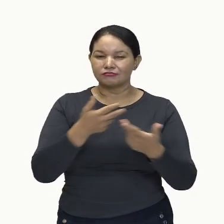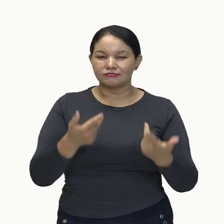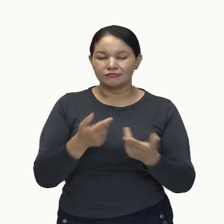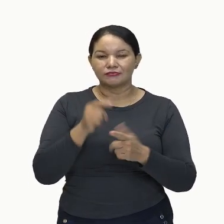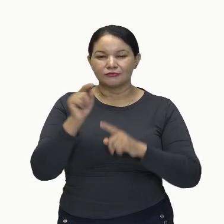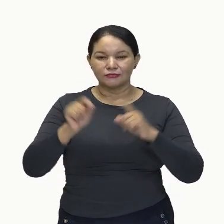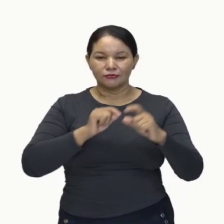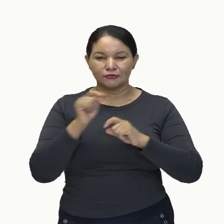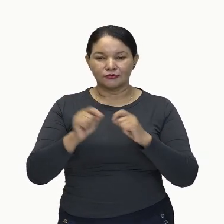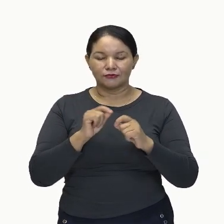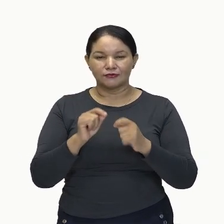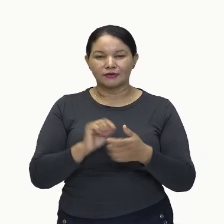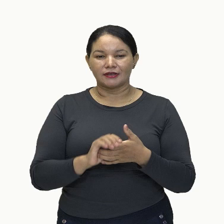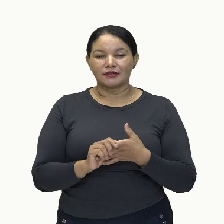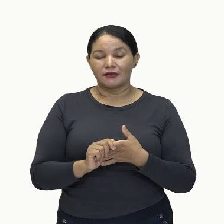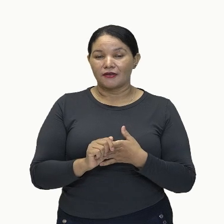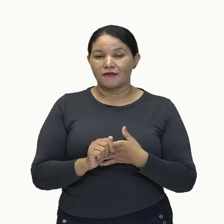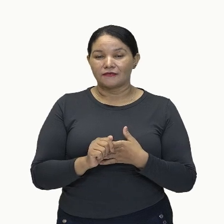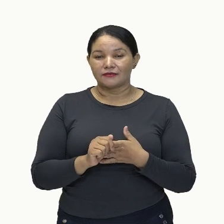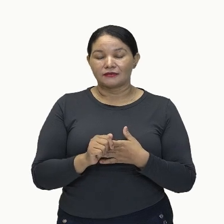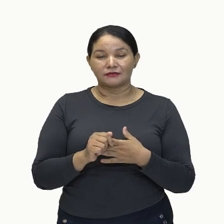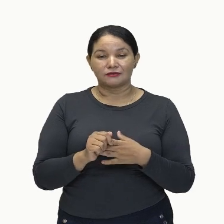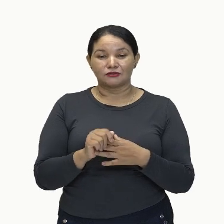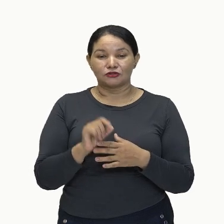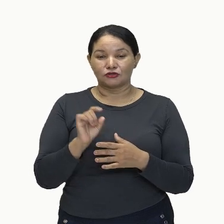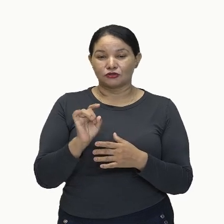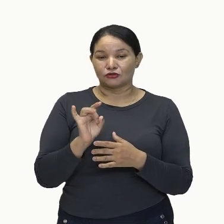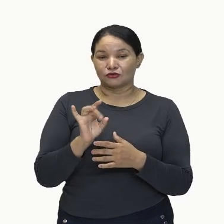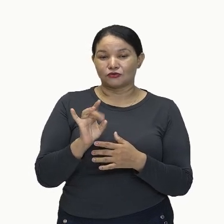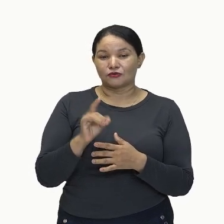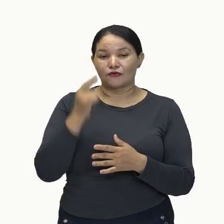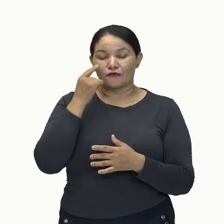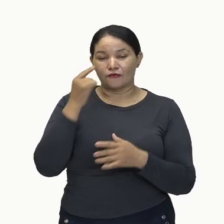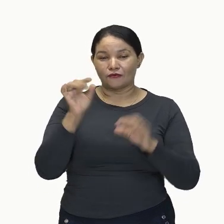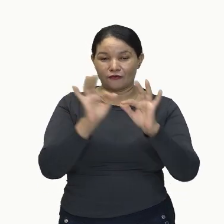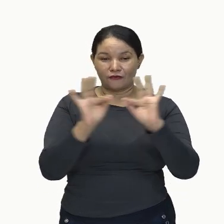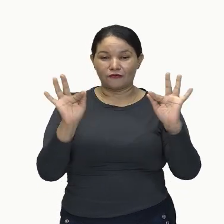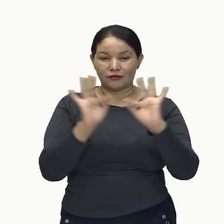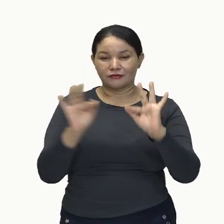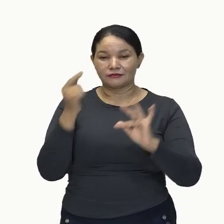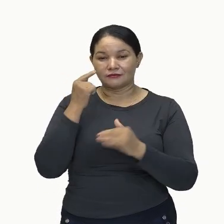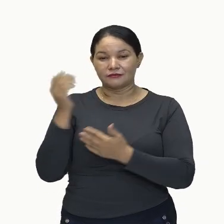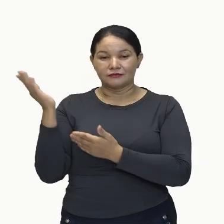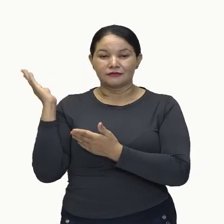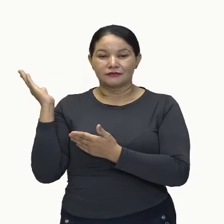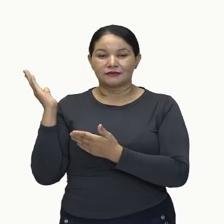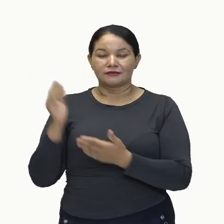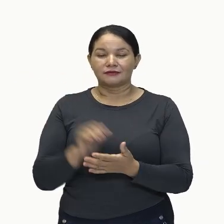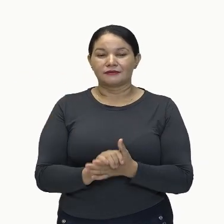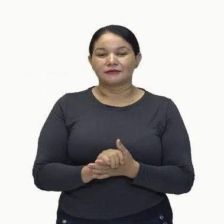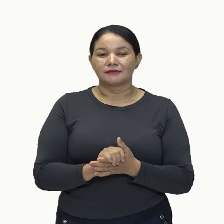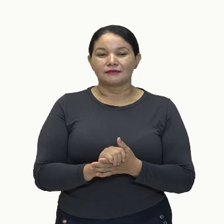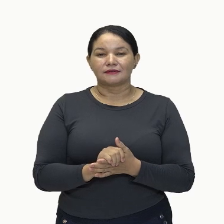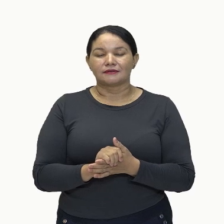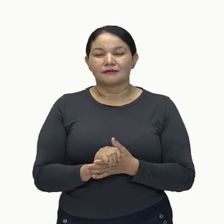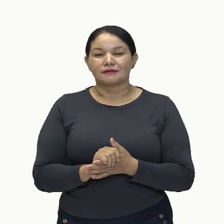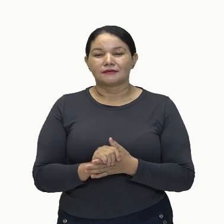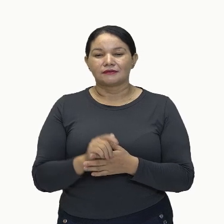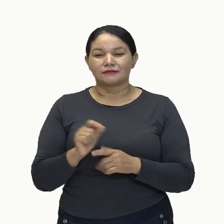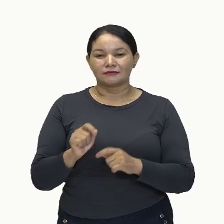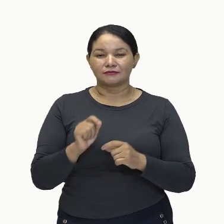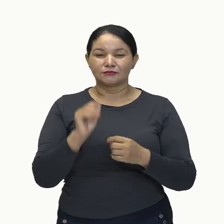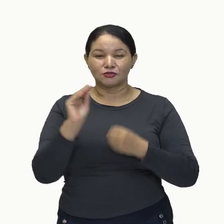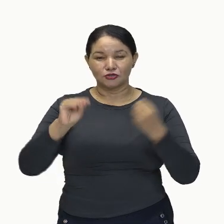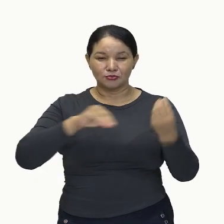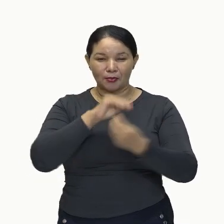apenas, olha só, lhe vinham apelos vagos e decretos fracionados. Se misturavam animalidades,